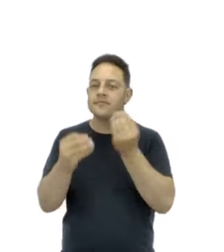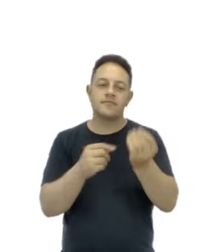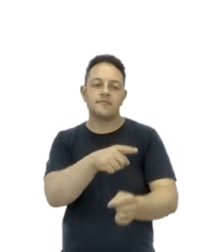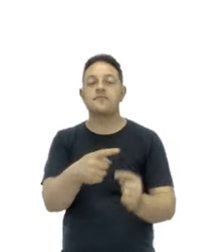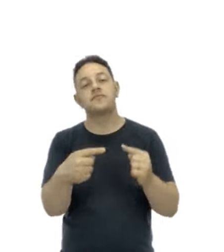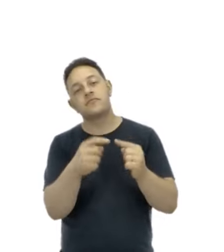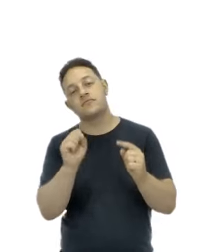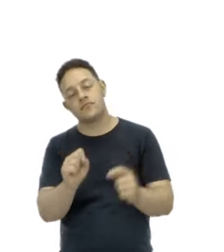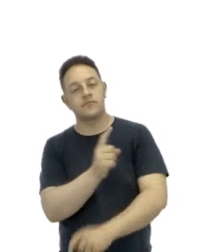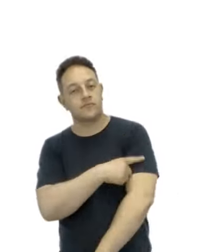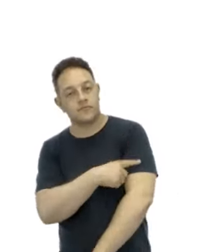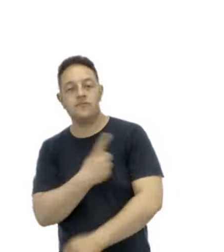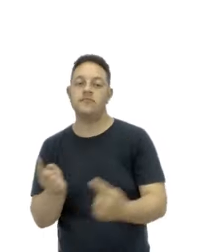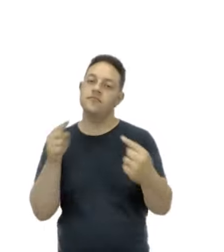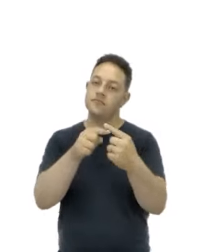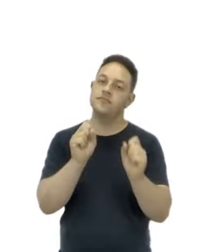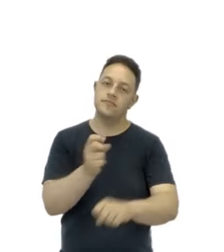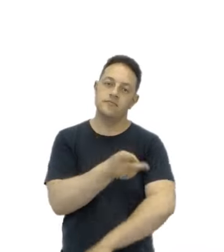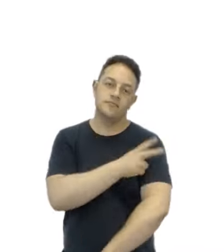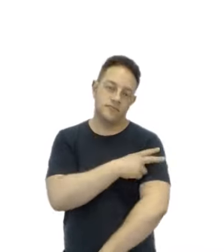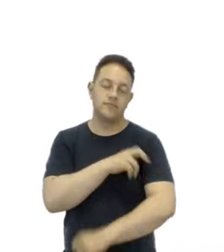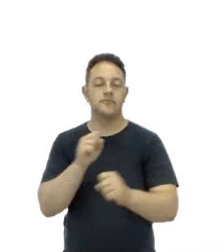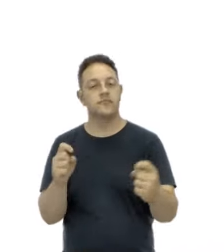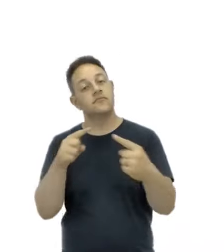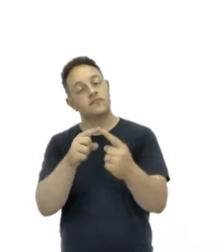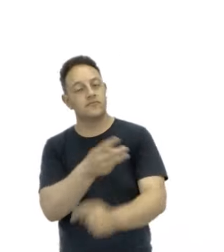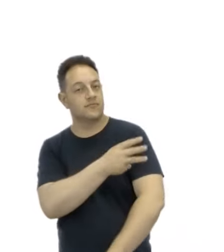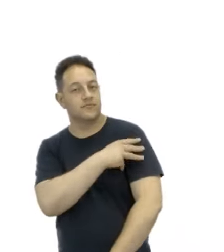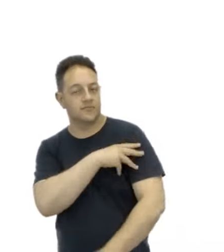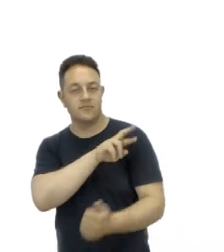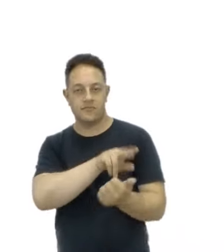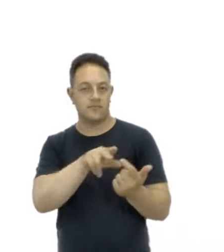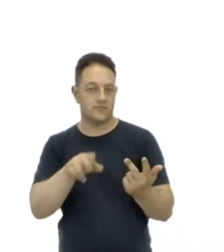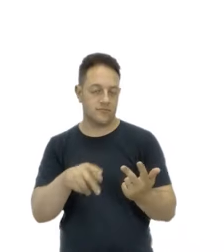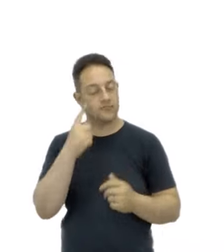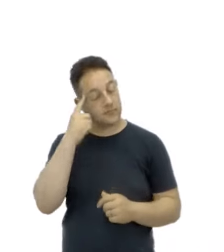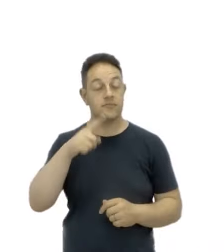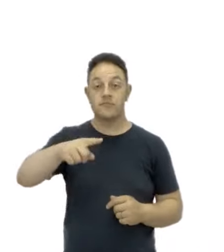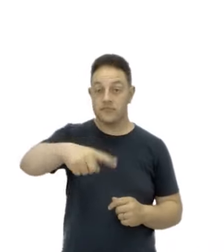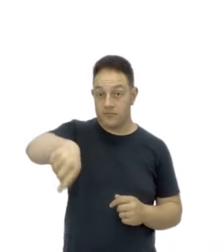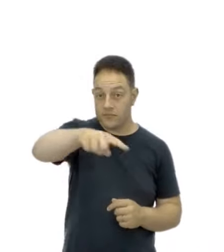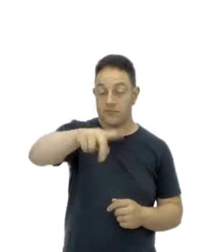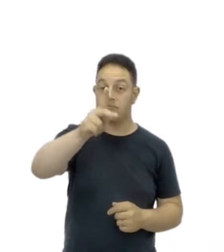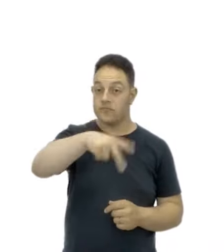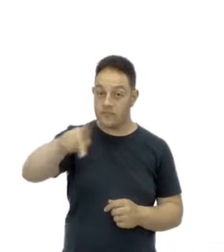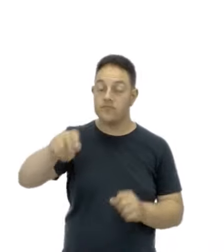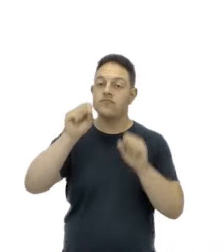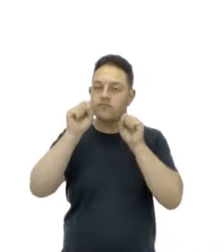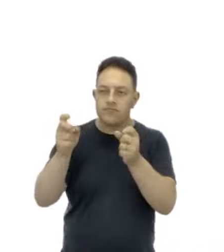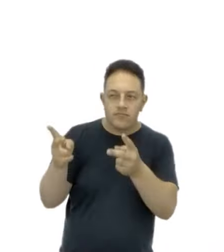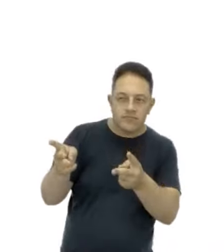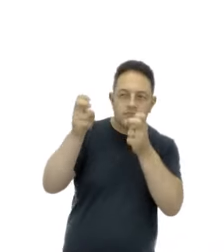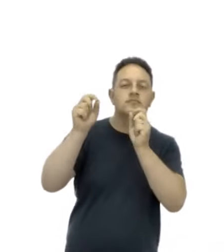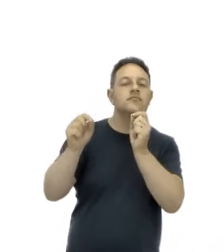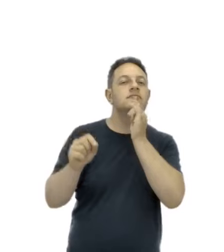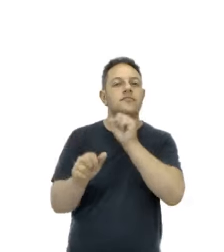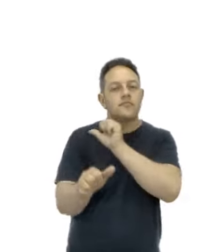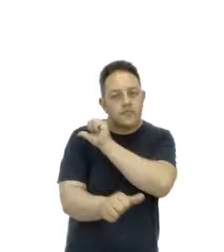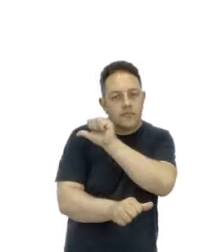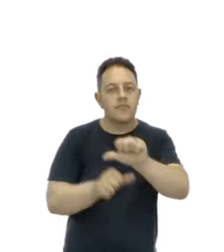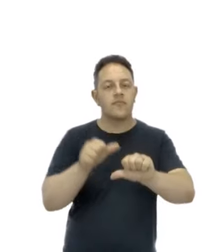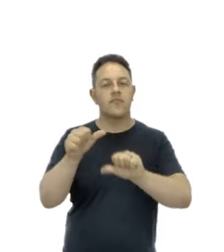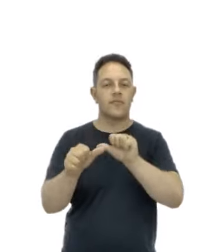que é no caso aqui, que é uma etapa do 1º ao 3º. De modo que vocês, professores, possam observar a mudança do